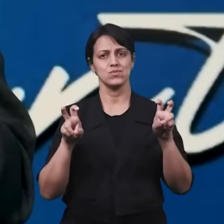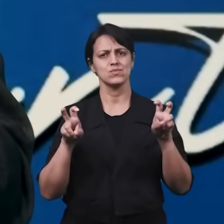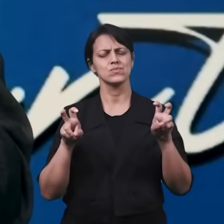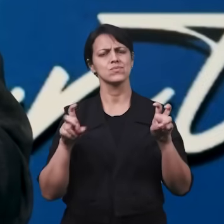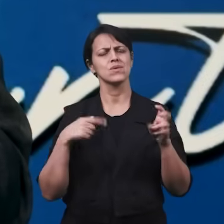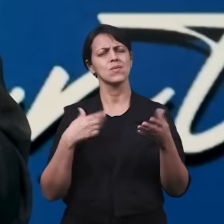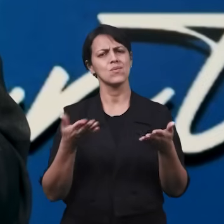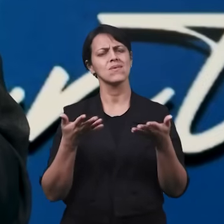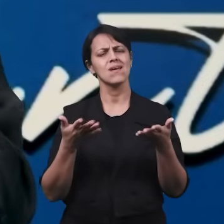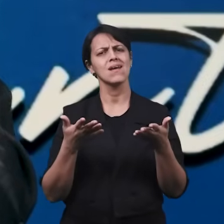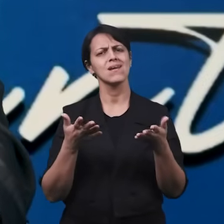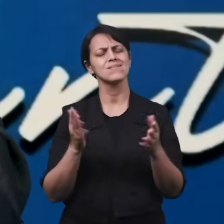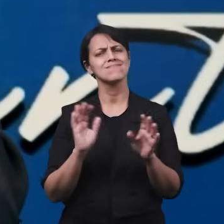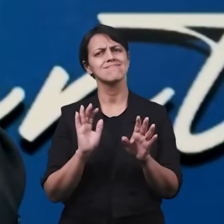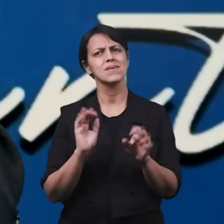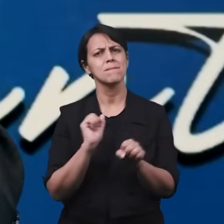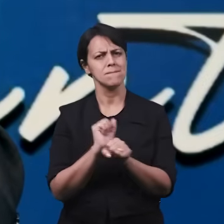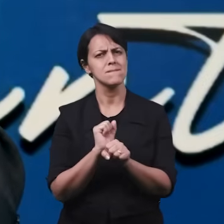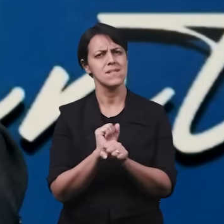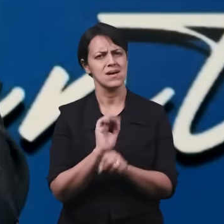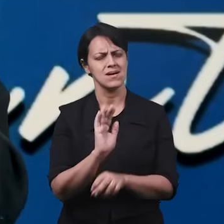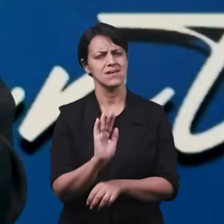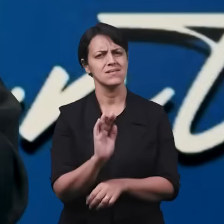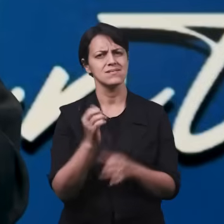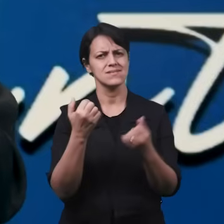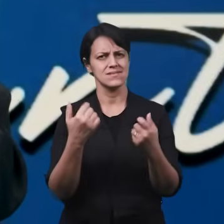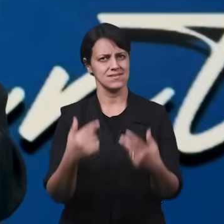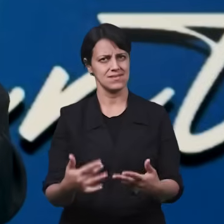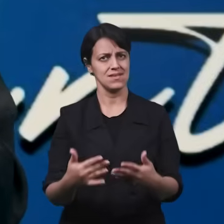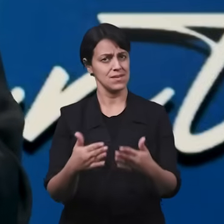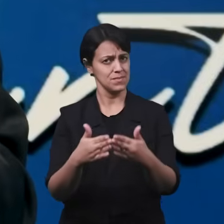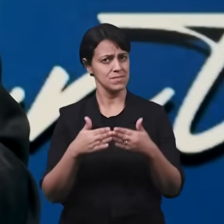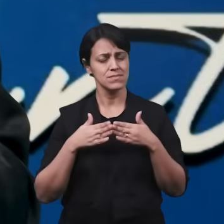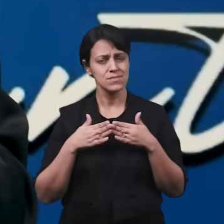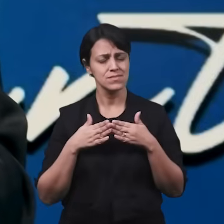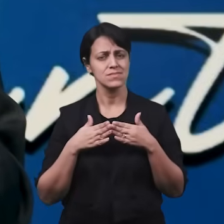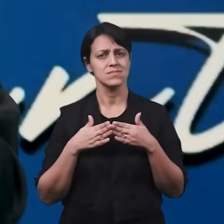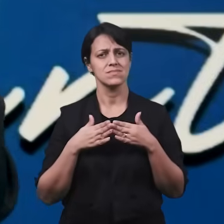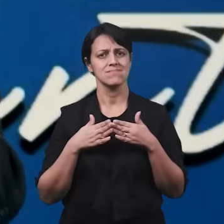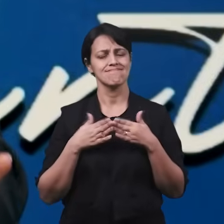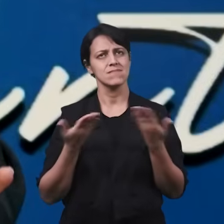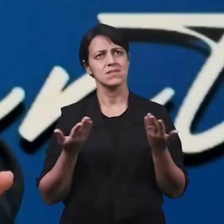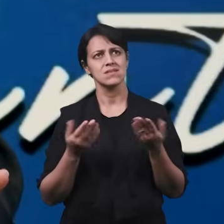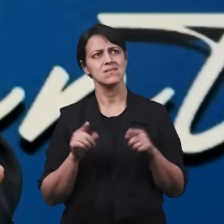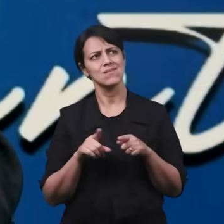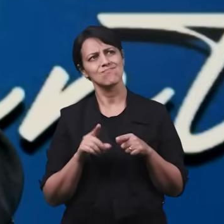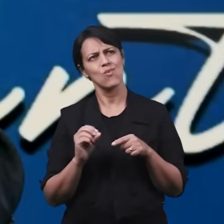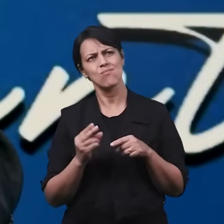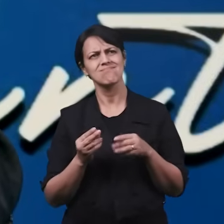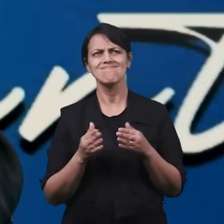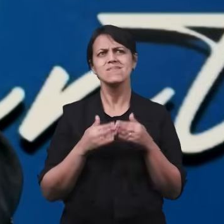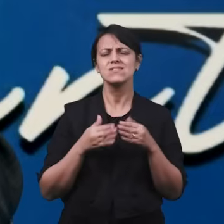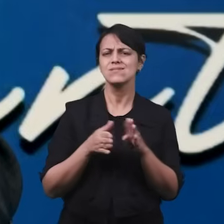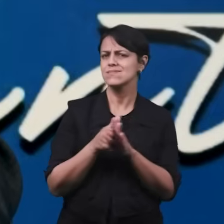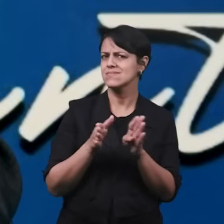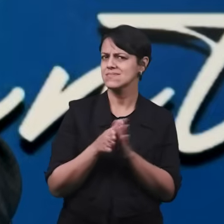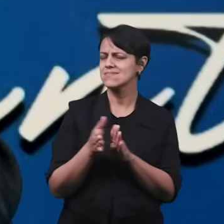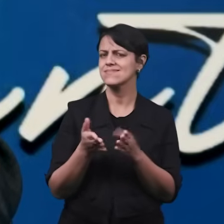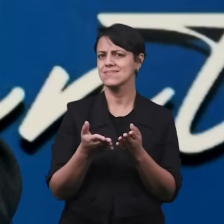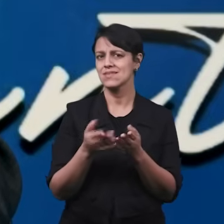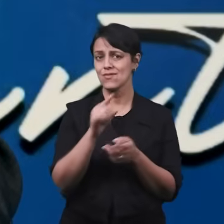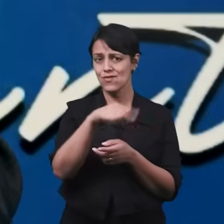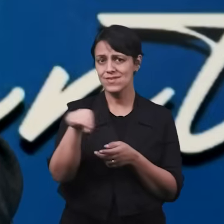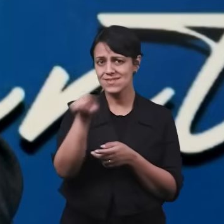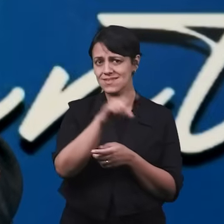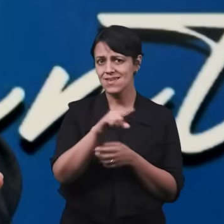fazer uma pausa aqui para fazer aqui um apelo, ou seja, uma recomendação. Você que está participando conosco